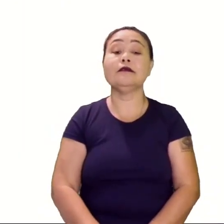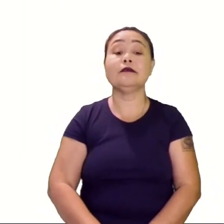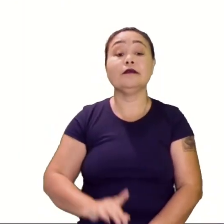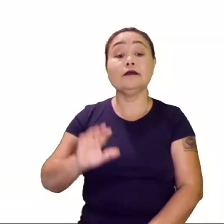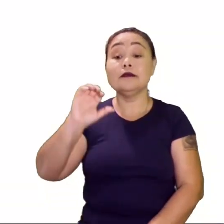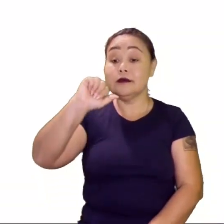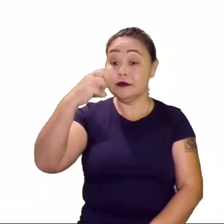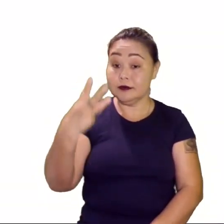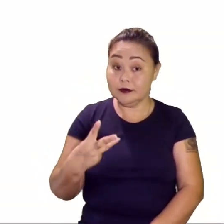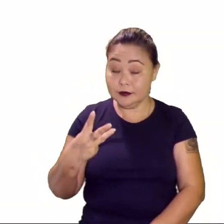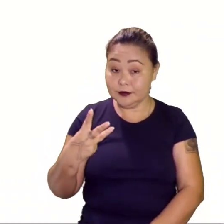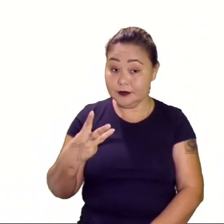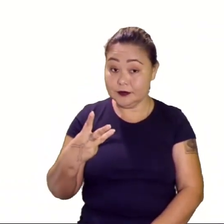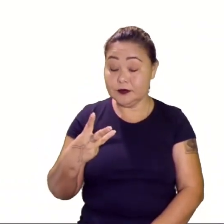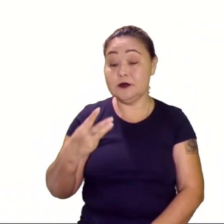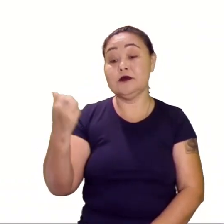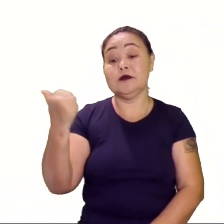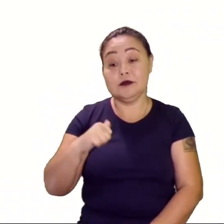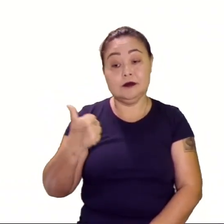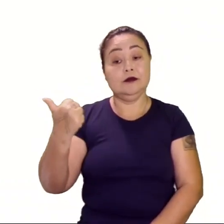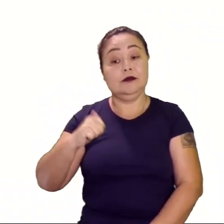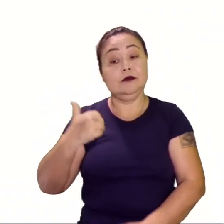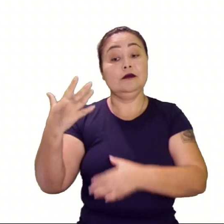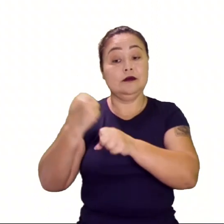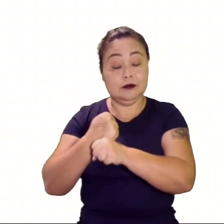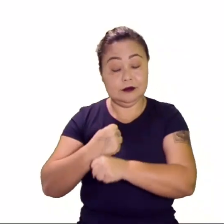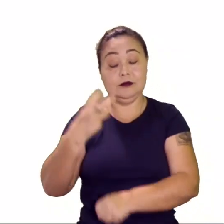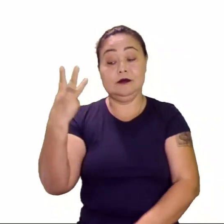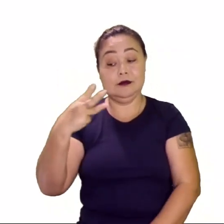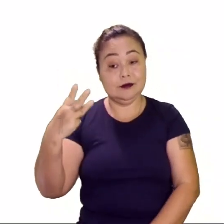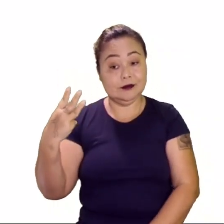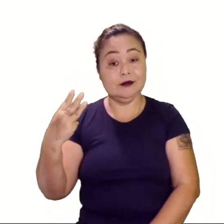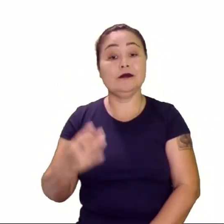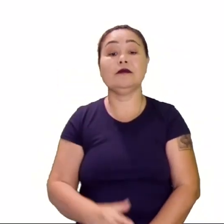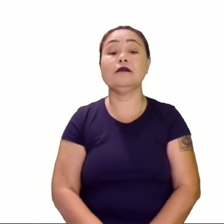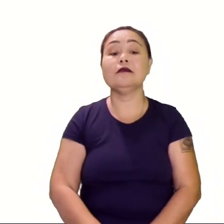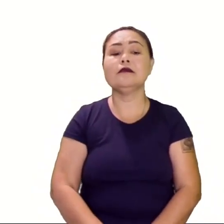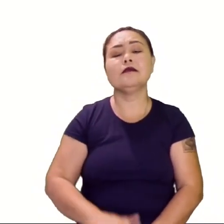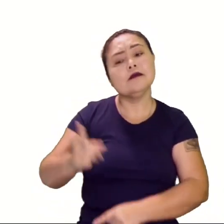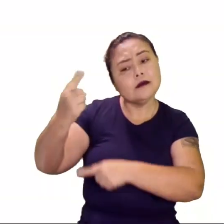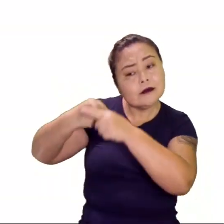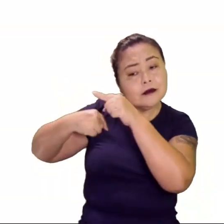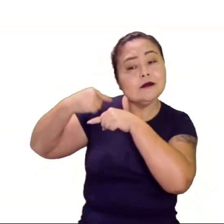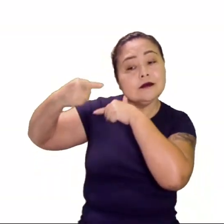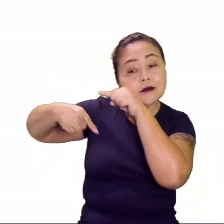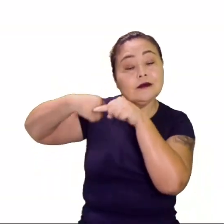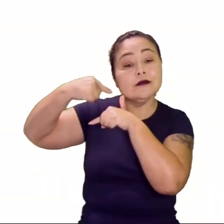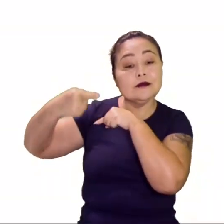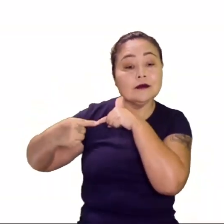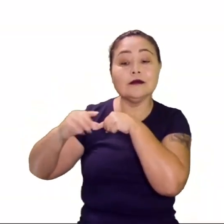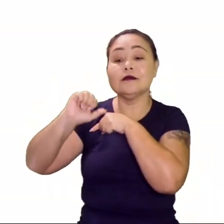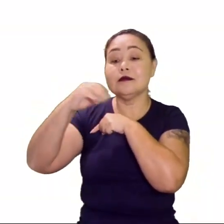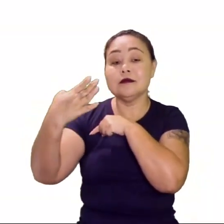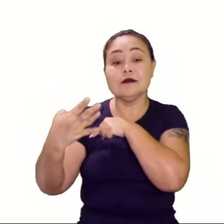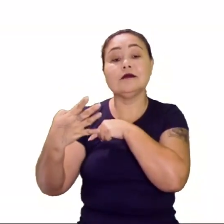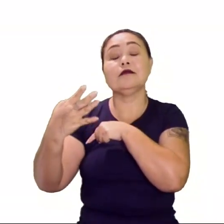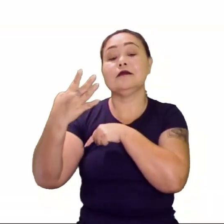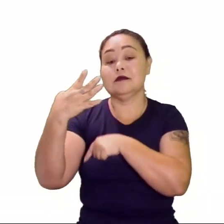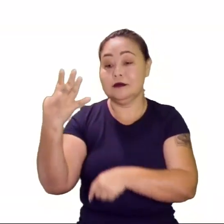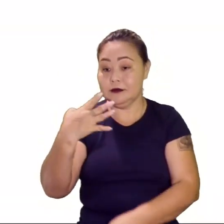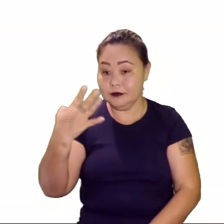Quem é o nosso A3? 11 mais 11 mais 11. 33, né? E assim a gente vai sucessivamente, ó. O A4 vai